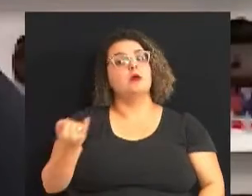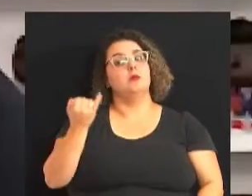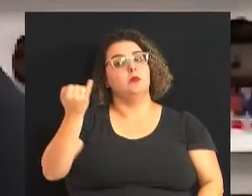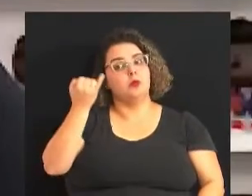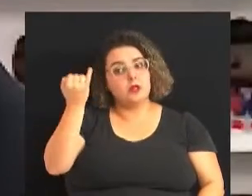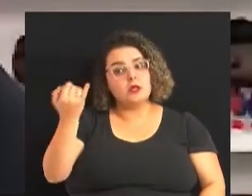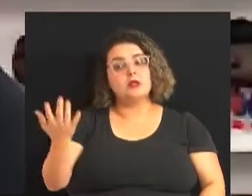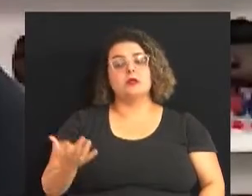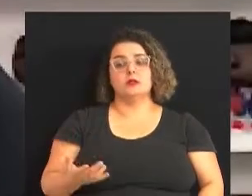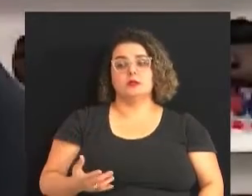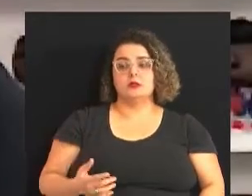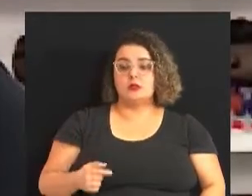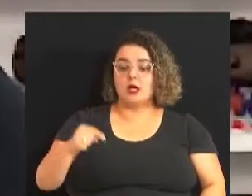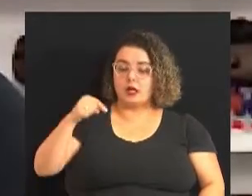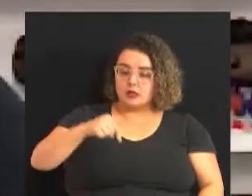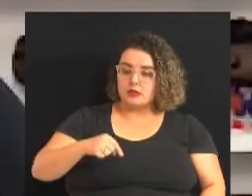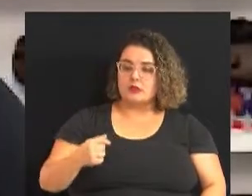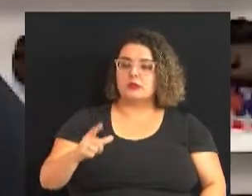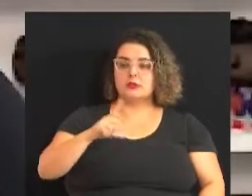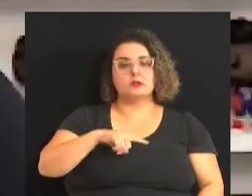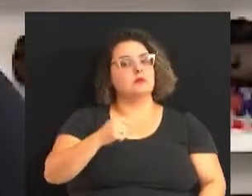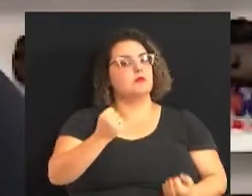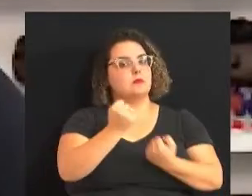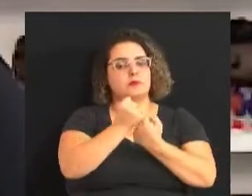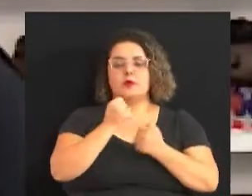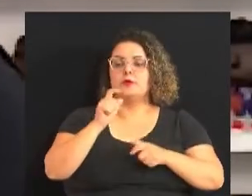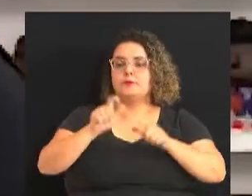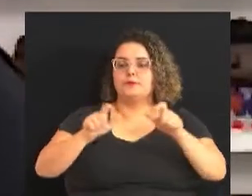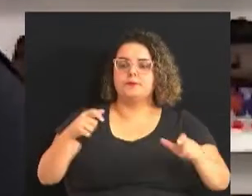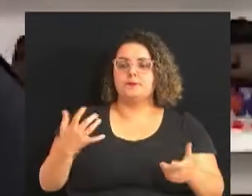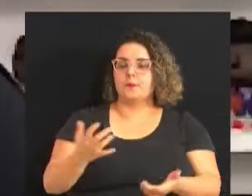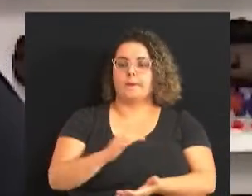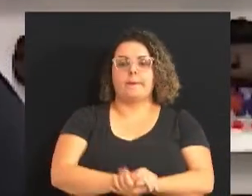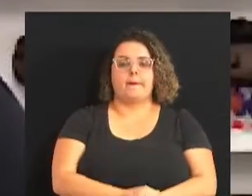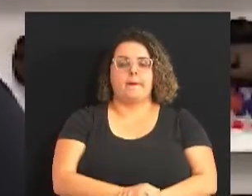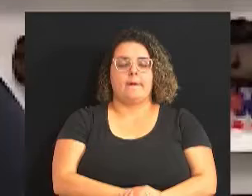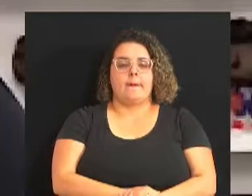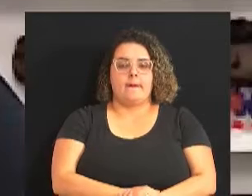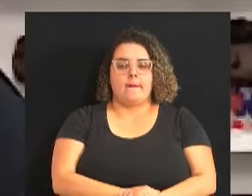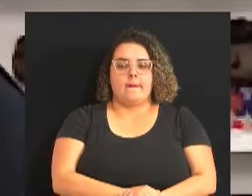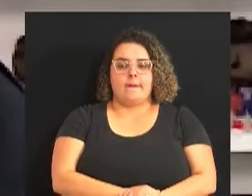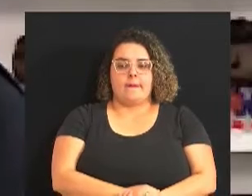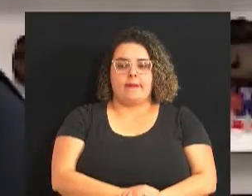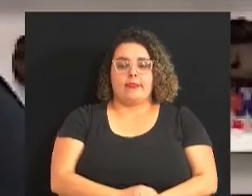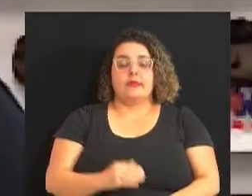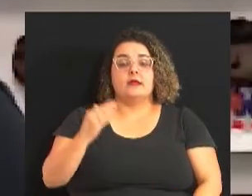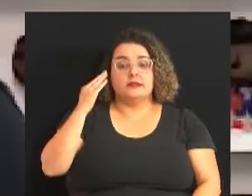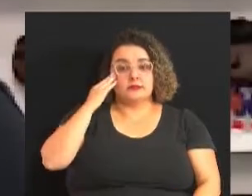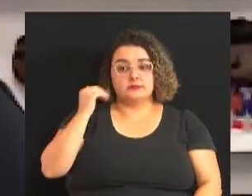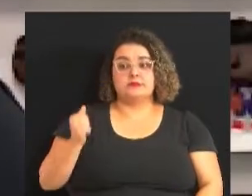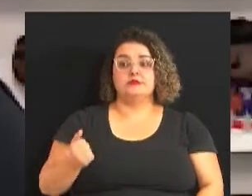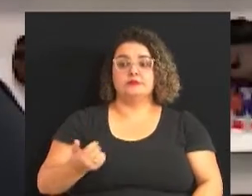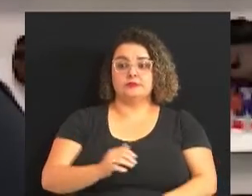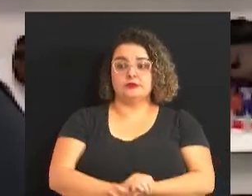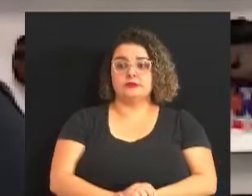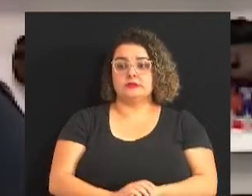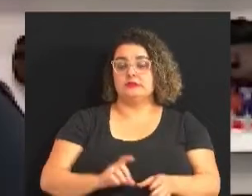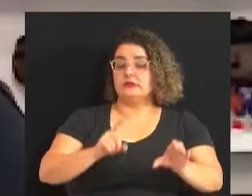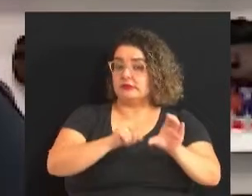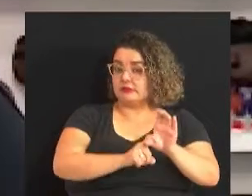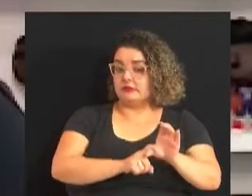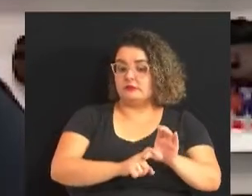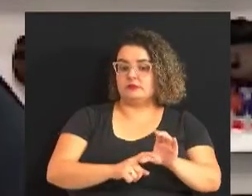Importante jogar em casa, ter o apoio do público. A gente sabe que é uma competição que a gente depende muito dos jogadores que estarão